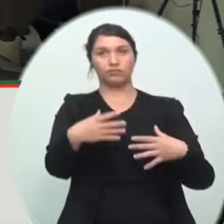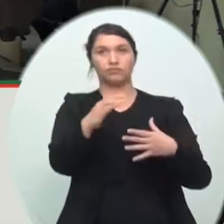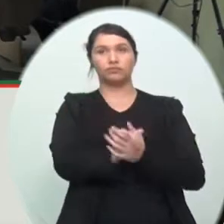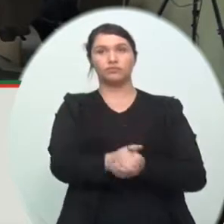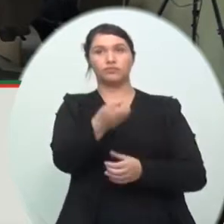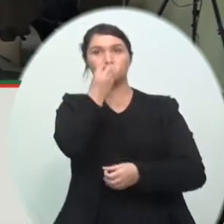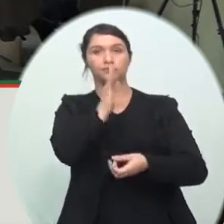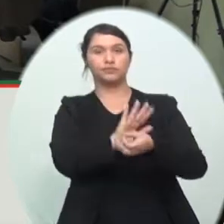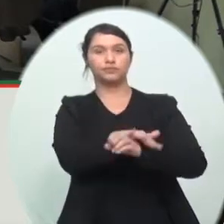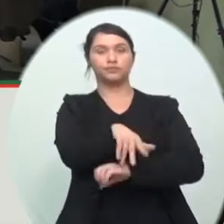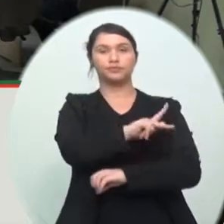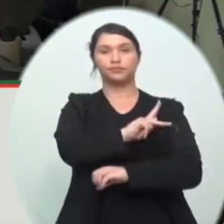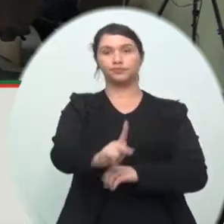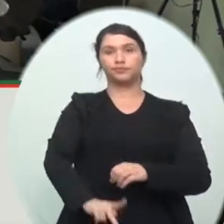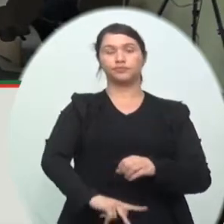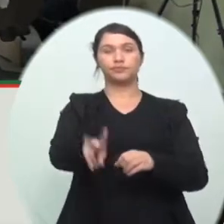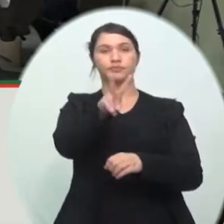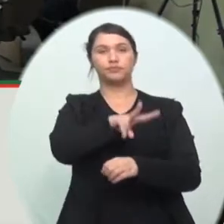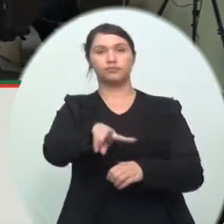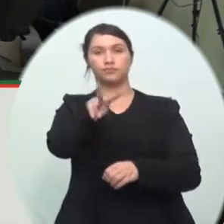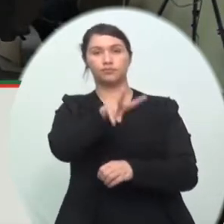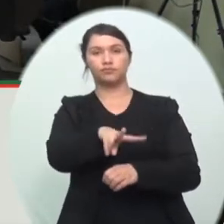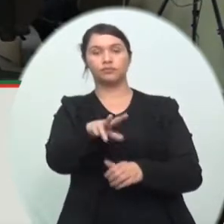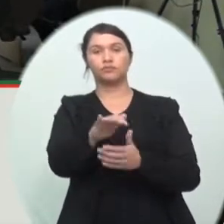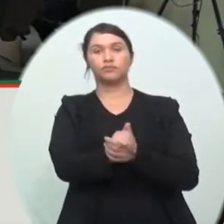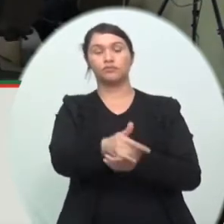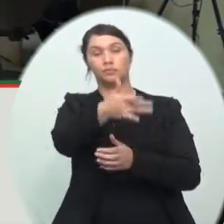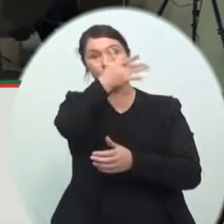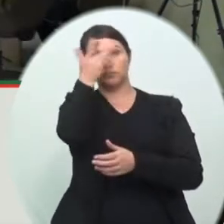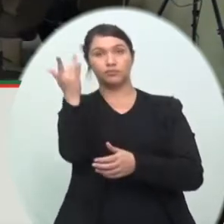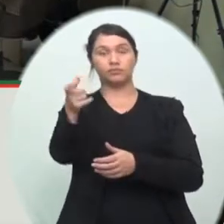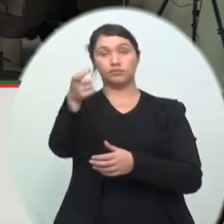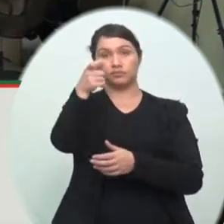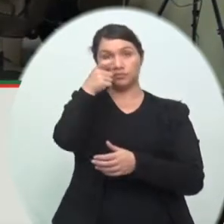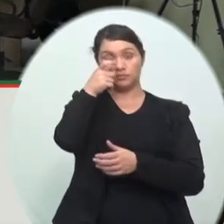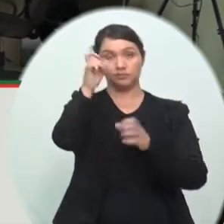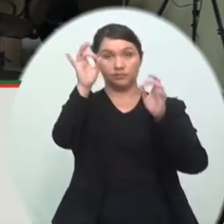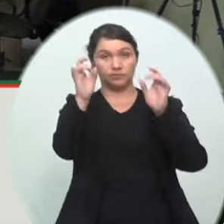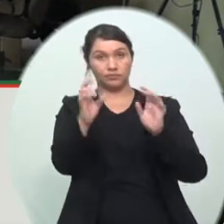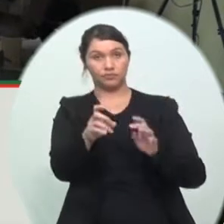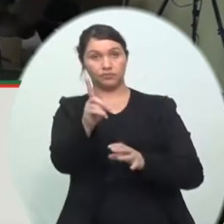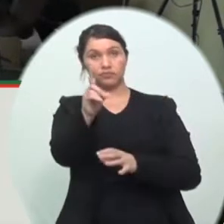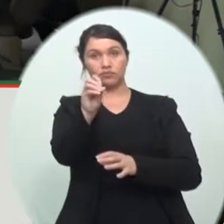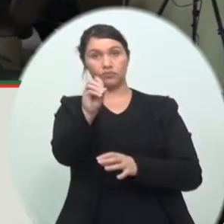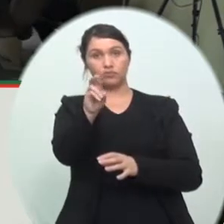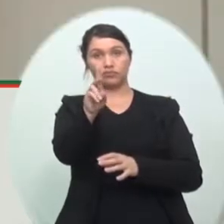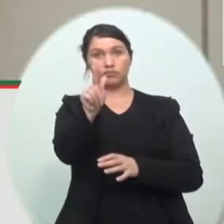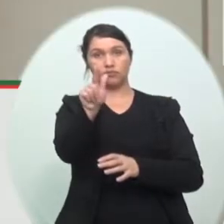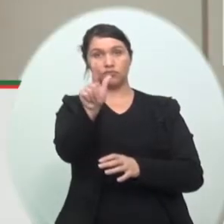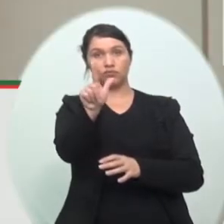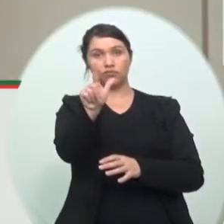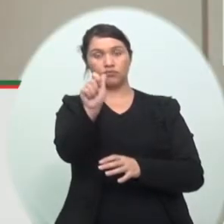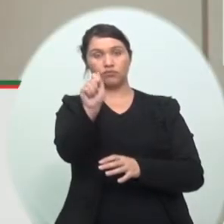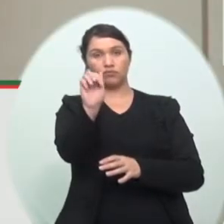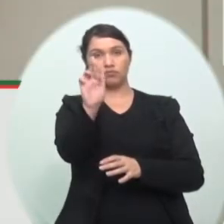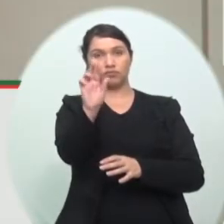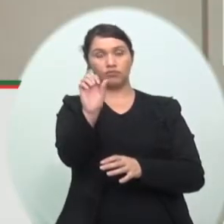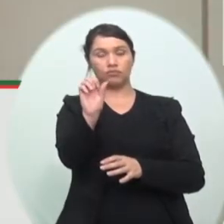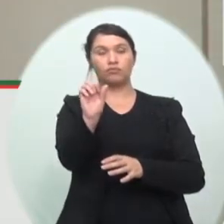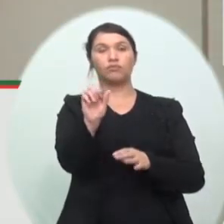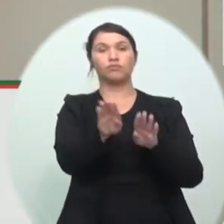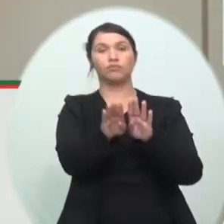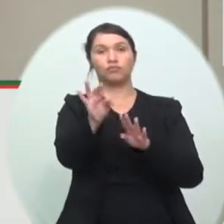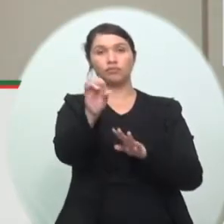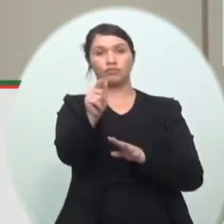Boa noite, senhor presidente. Boa noite, nobres vereadores, público que nos assiste. Especial o Douglas e o Tiago. Em nome do Douglas e do Tiago,